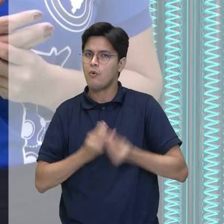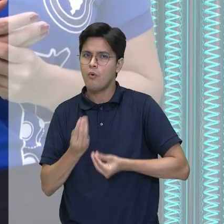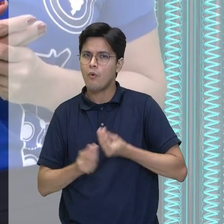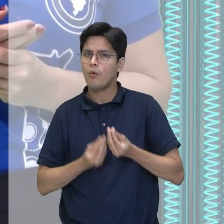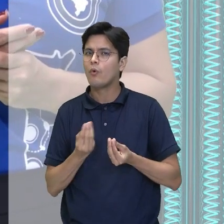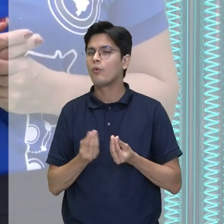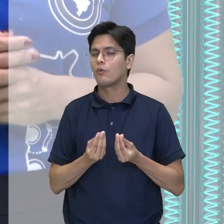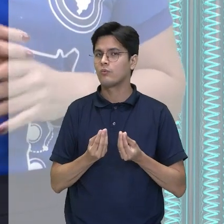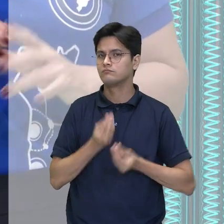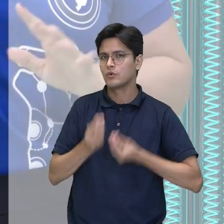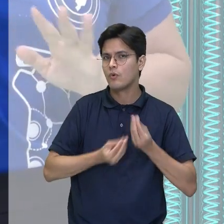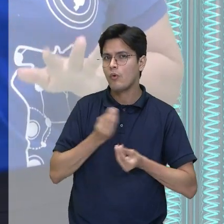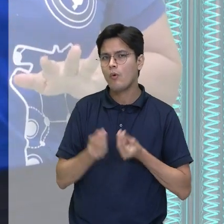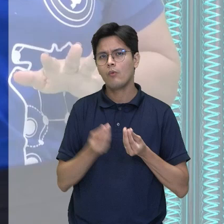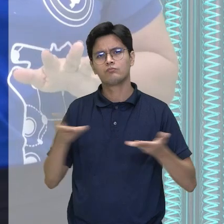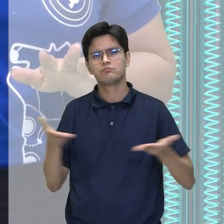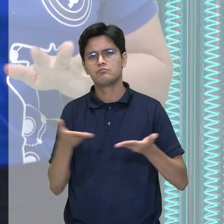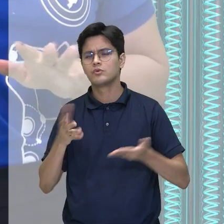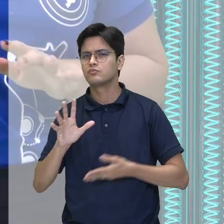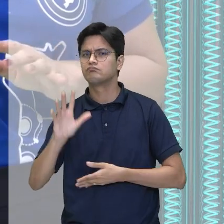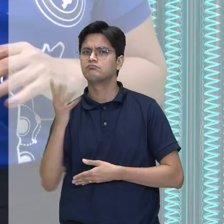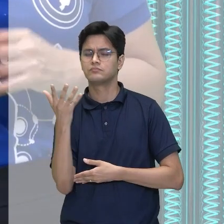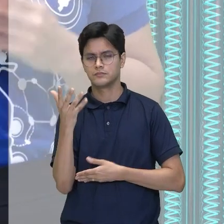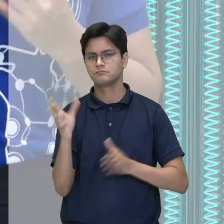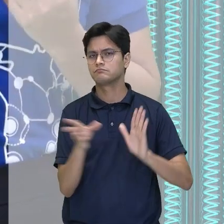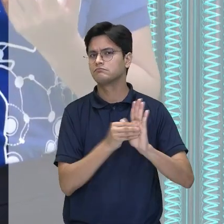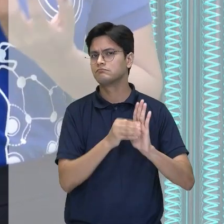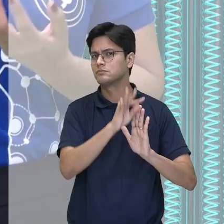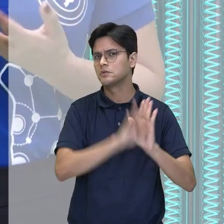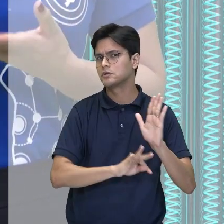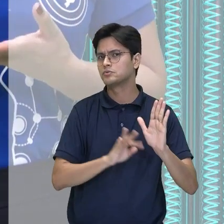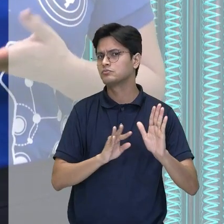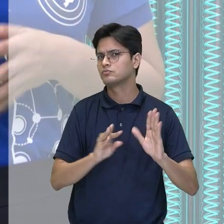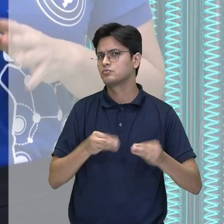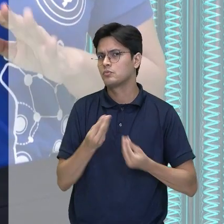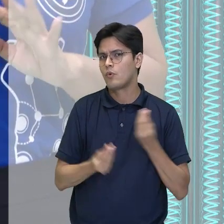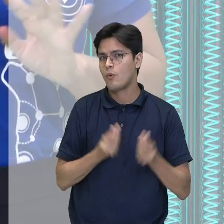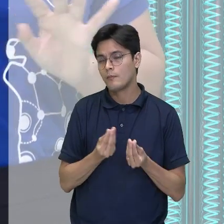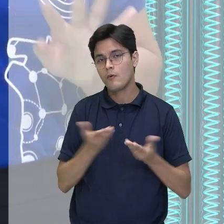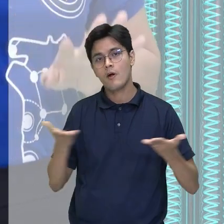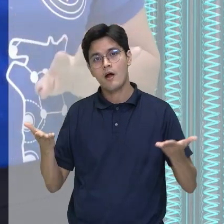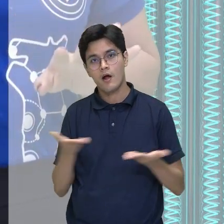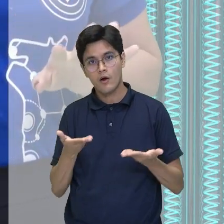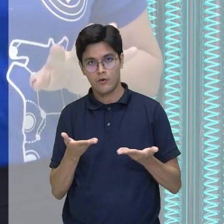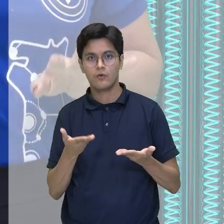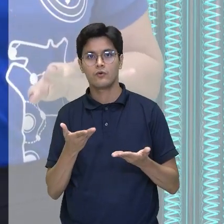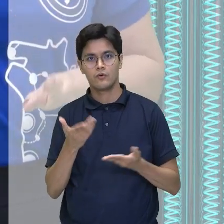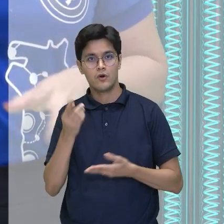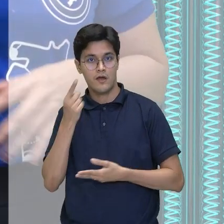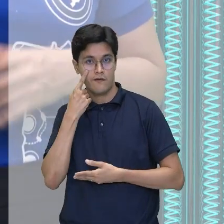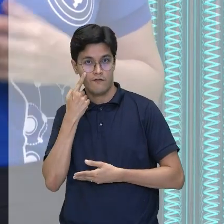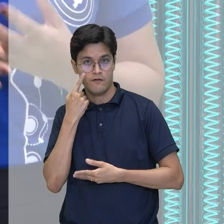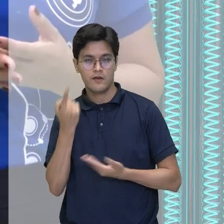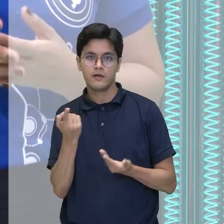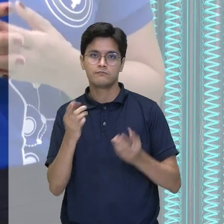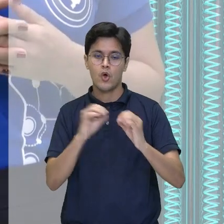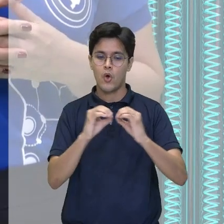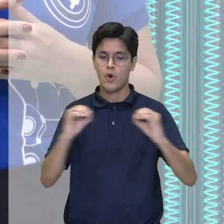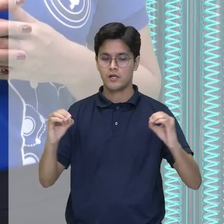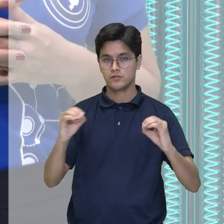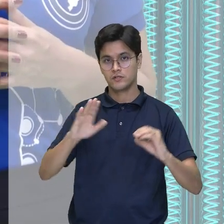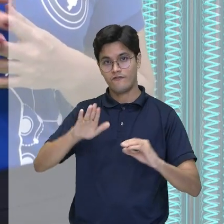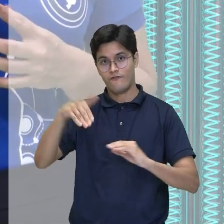caso o present continuous. Agora nós vamos ver em orações, fora do texto, para que vocês